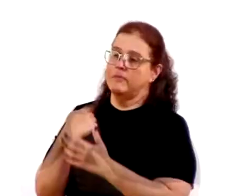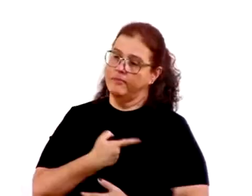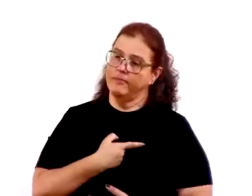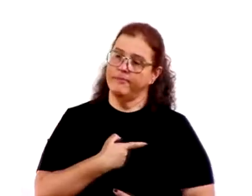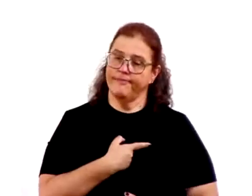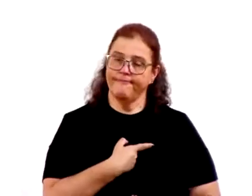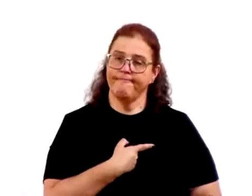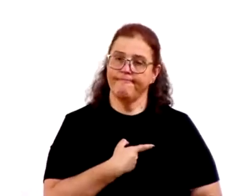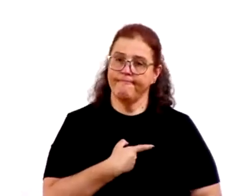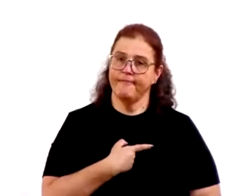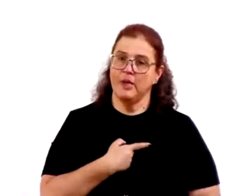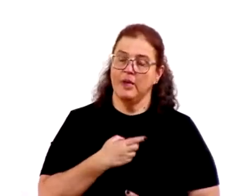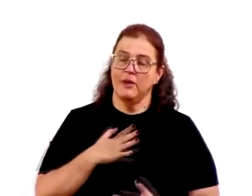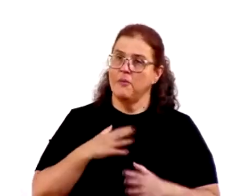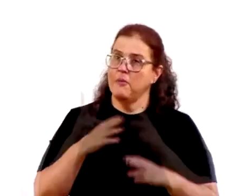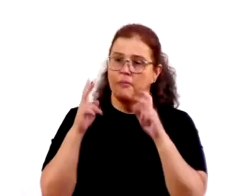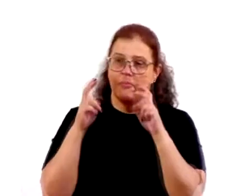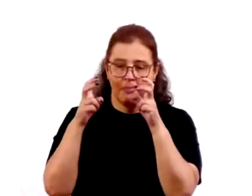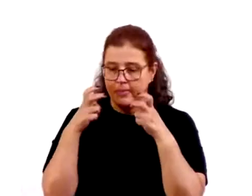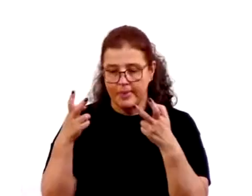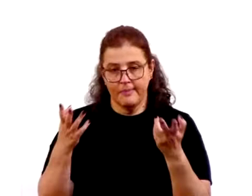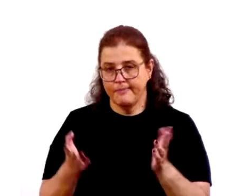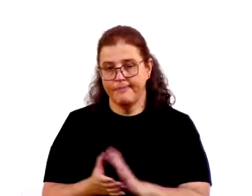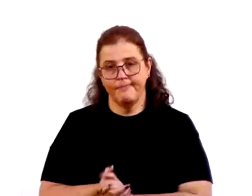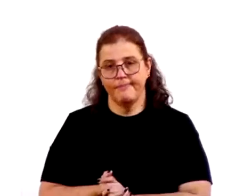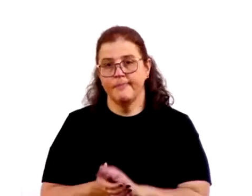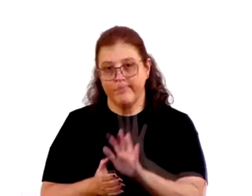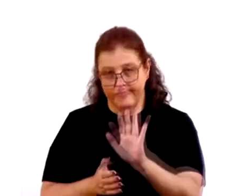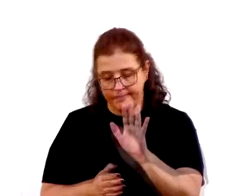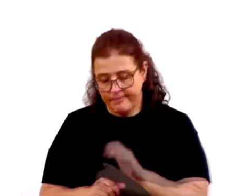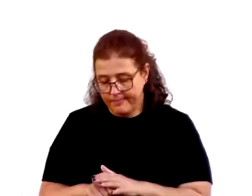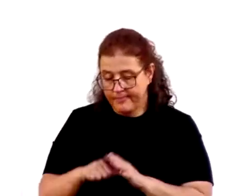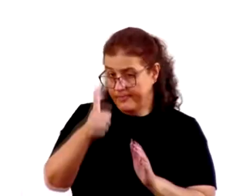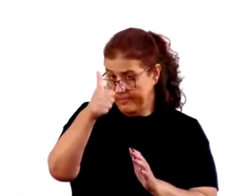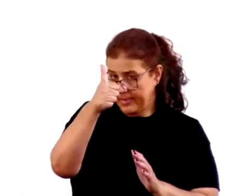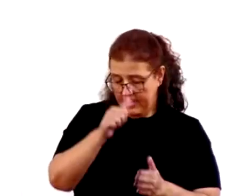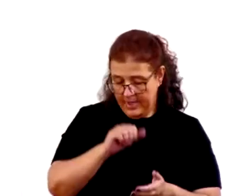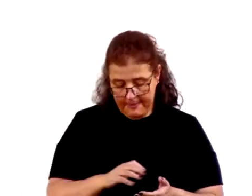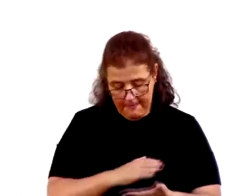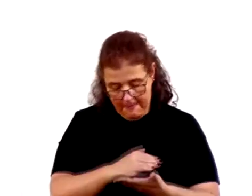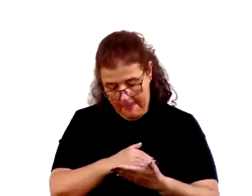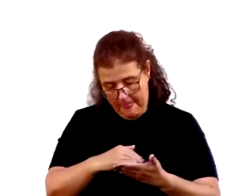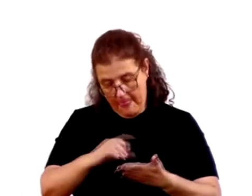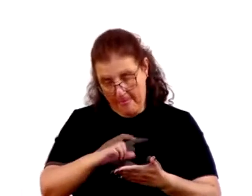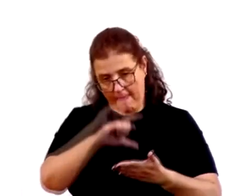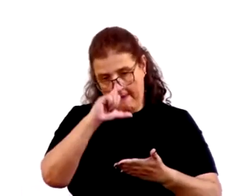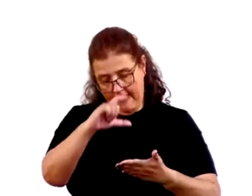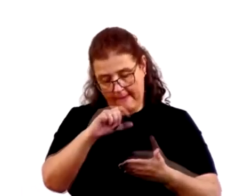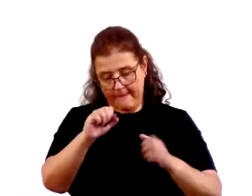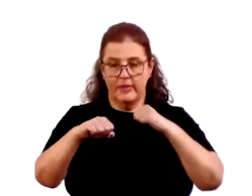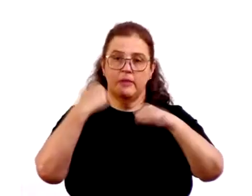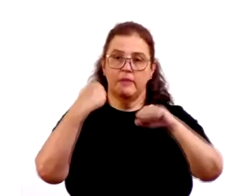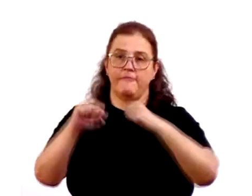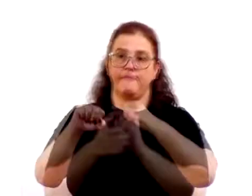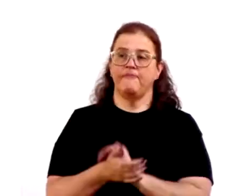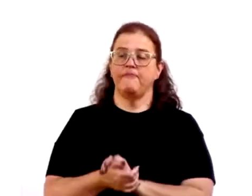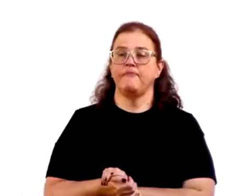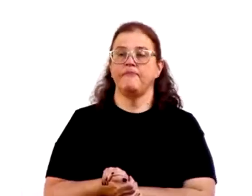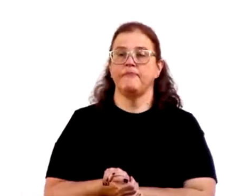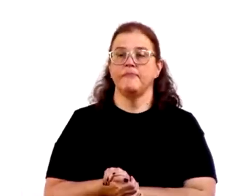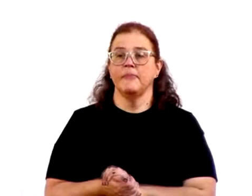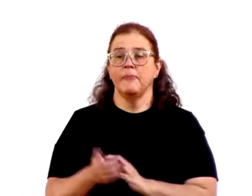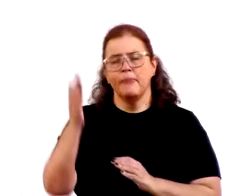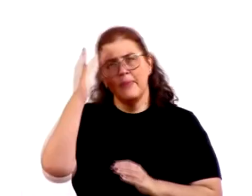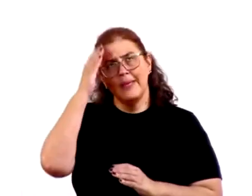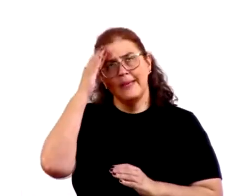se perceber um adorador. Veja comigo, a primeira parte do Salmo já nos leva a pensar na dignidade,